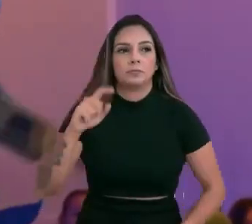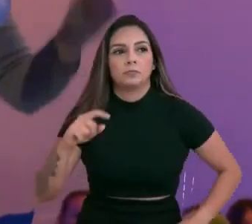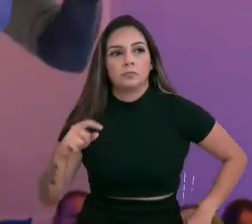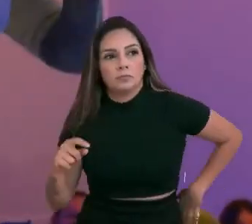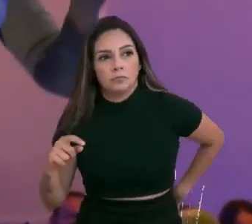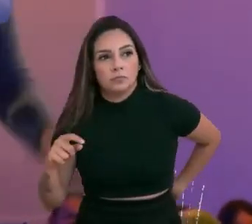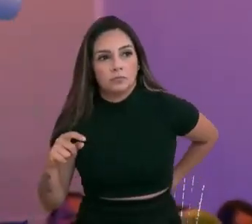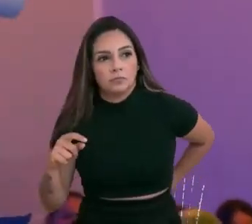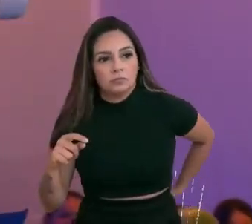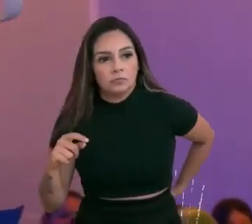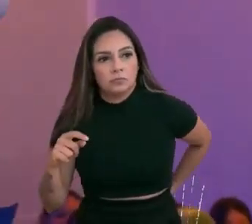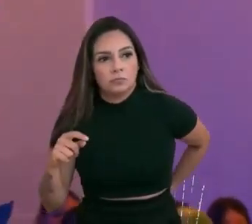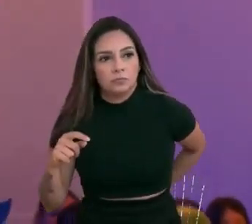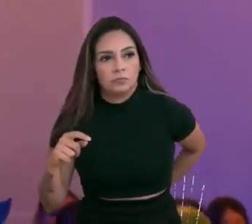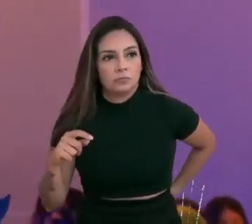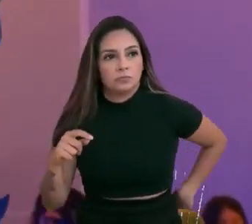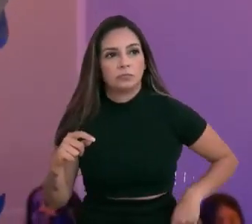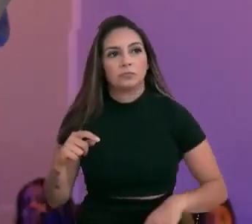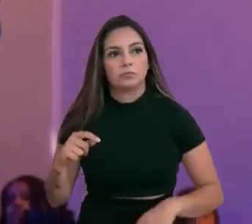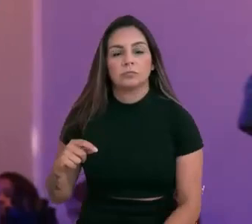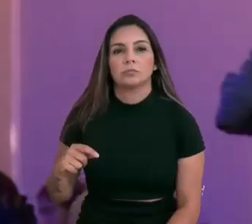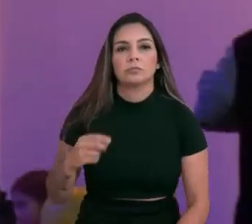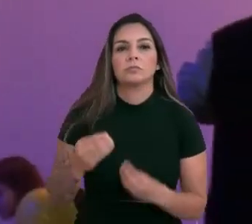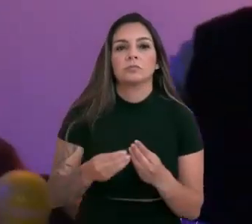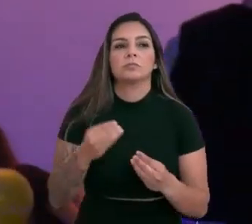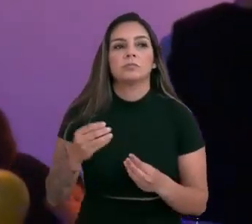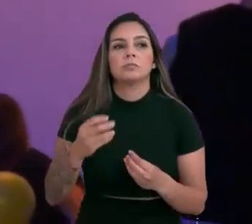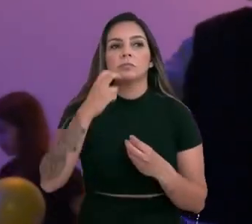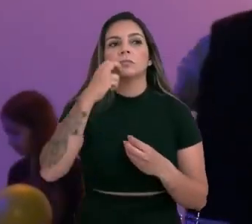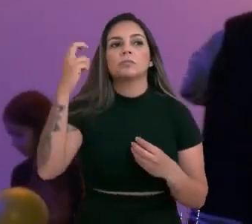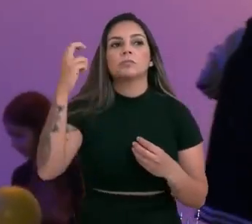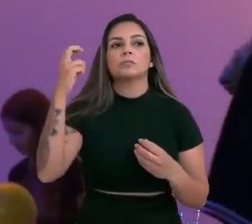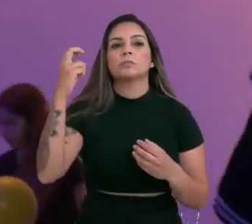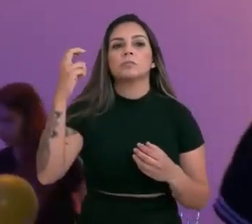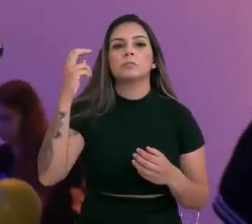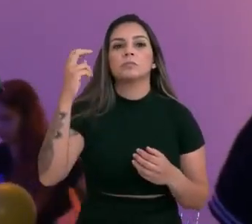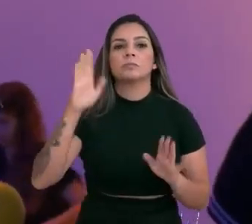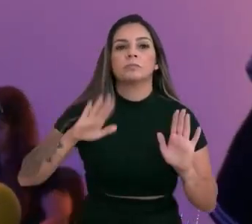Então, olha lá, ó. Como que a gente vai gritar, então, na piscina?